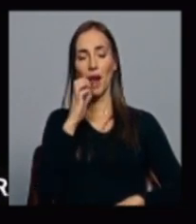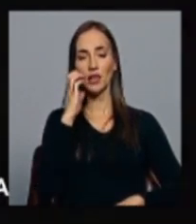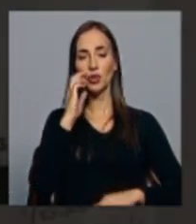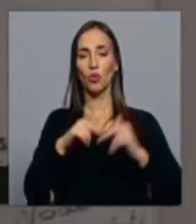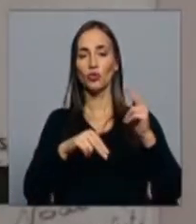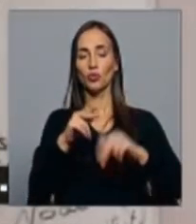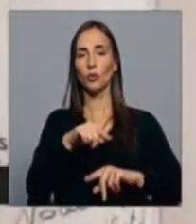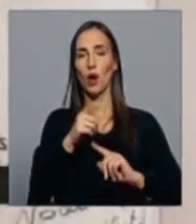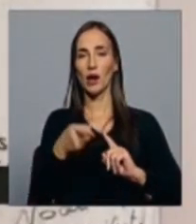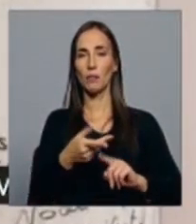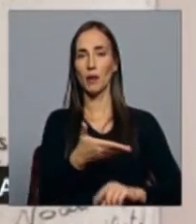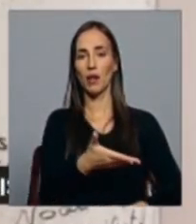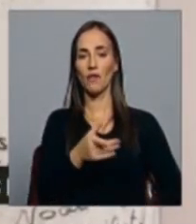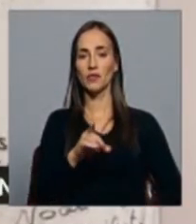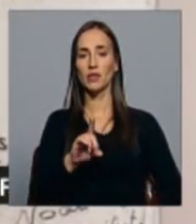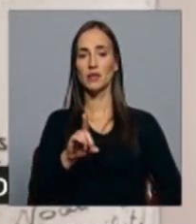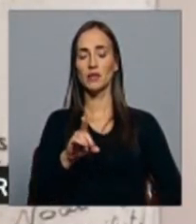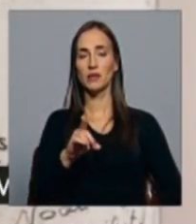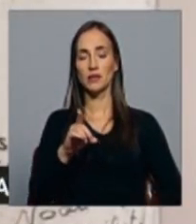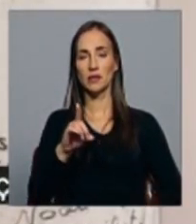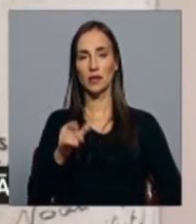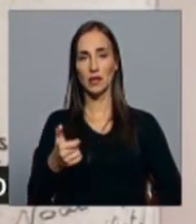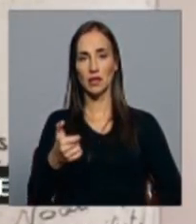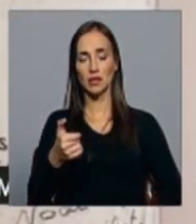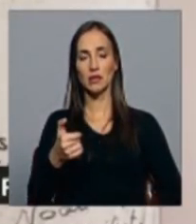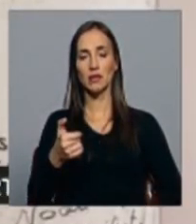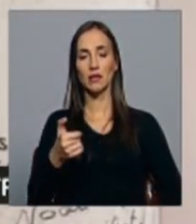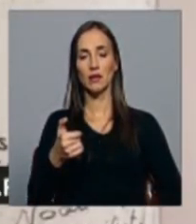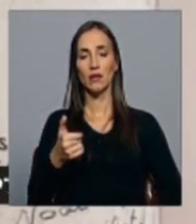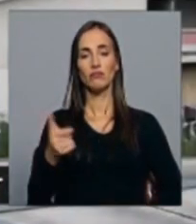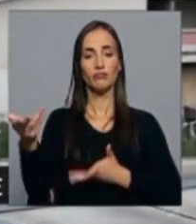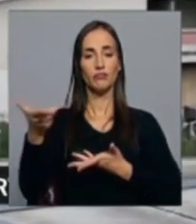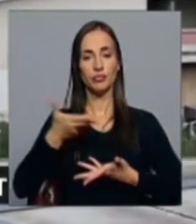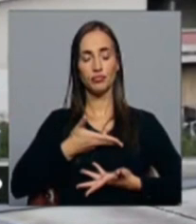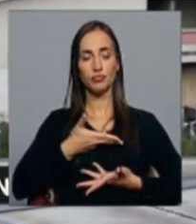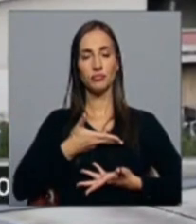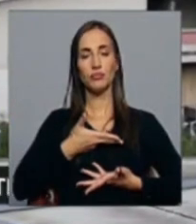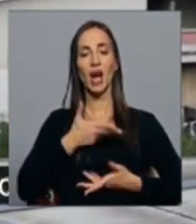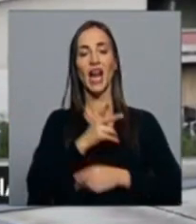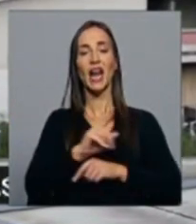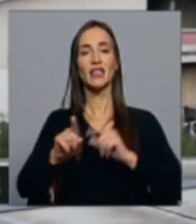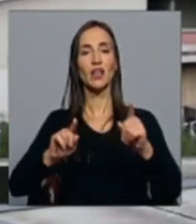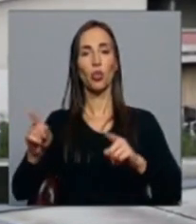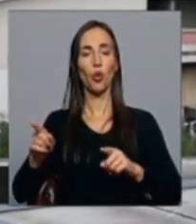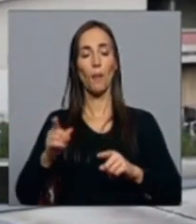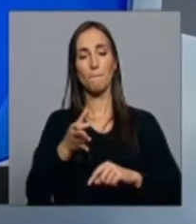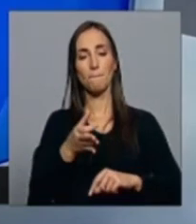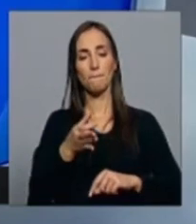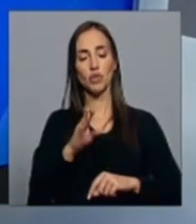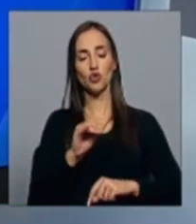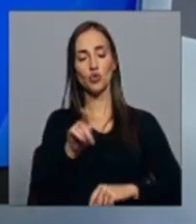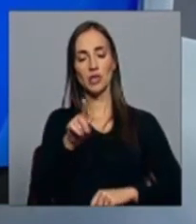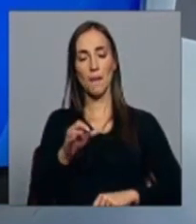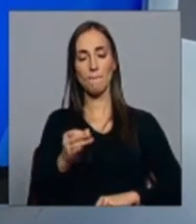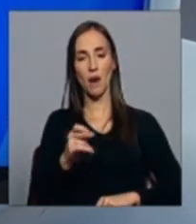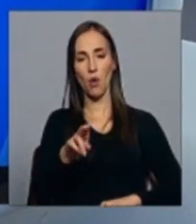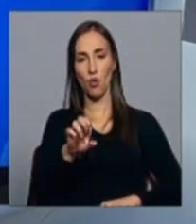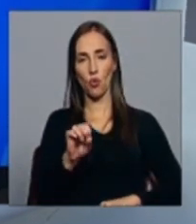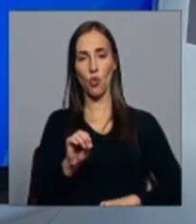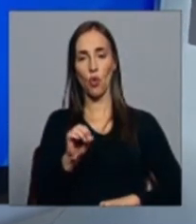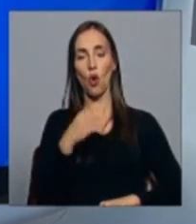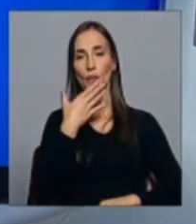1965 o realizador em nosso convidado José Paulo Santos muito bom dia obrigado a postar conosco vamos